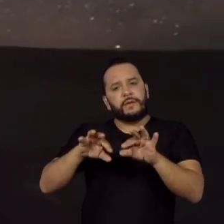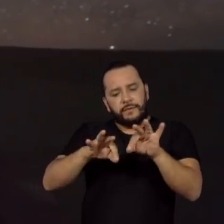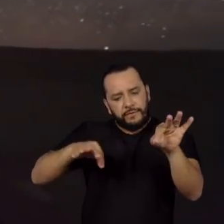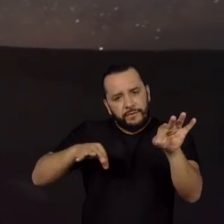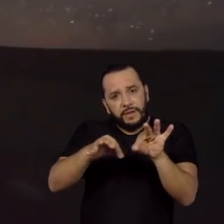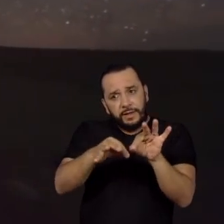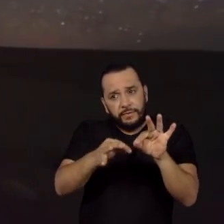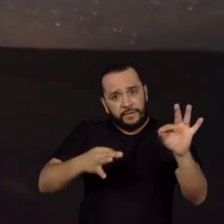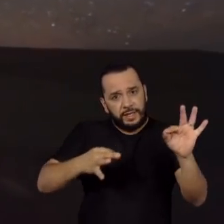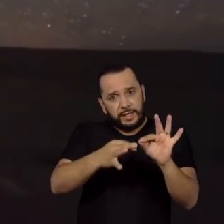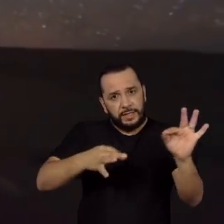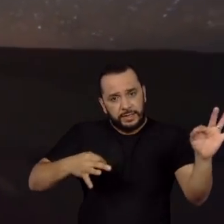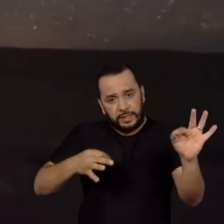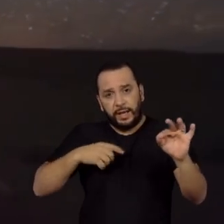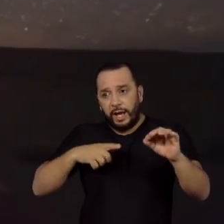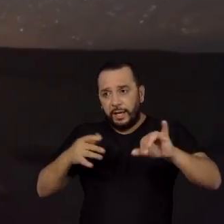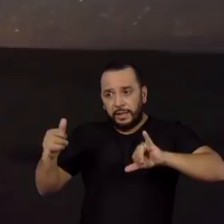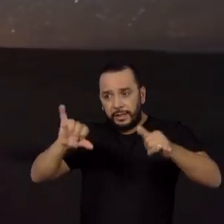e astronomia.